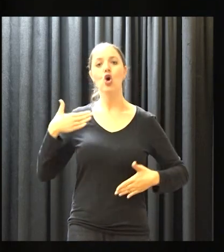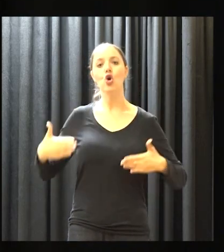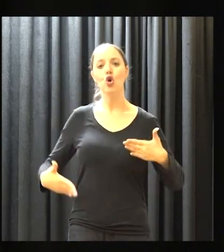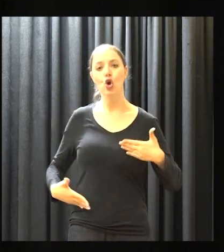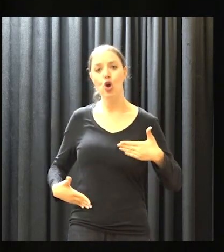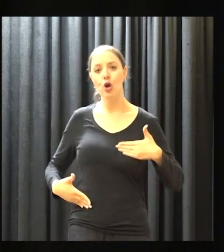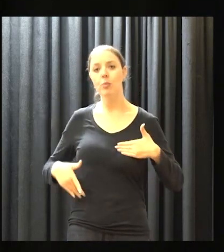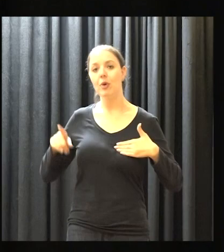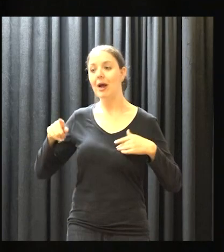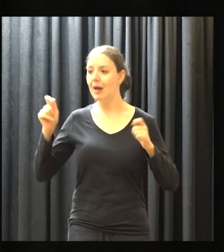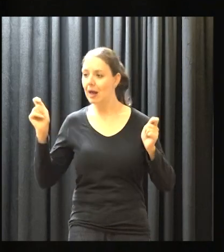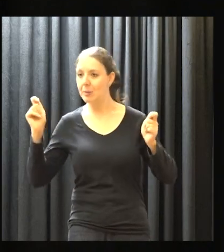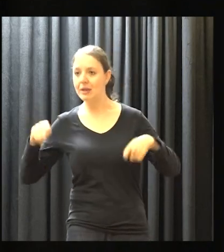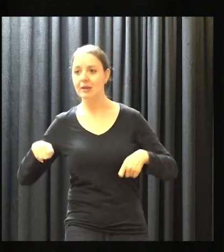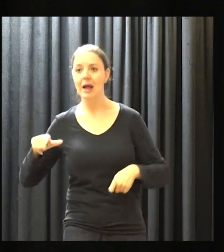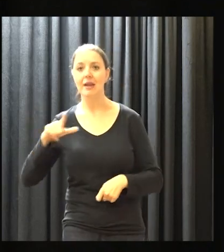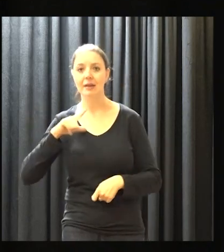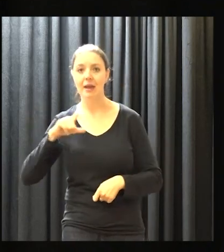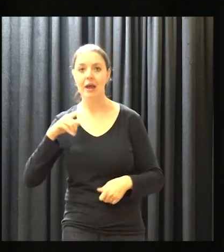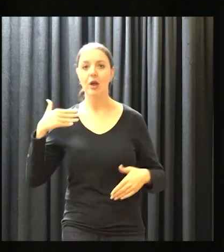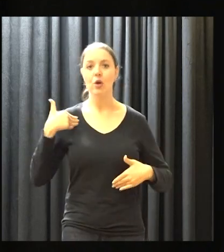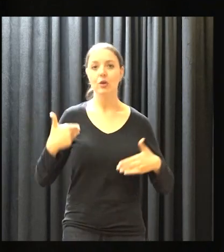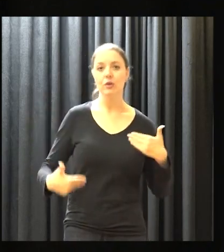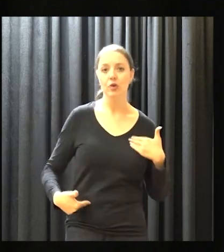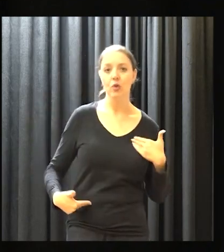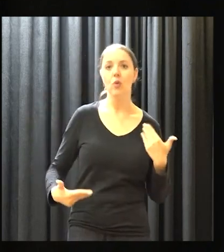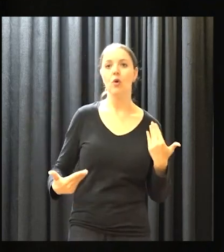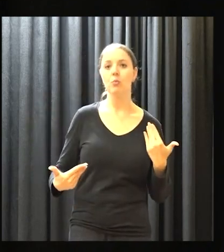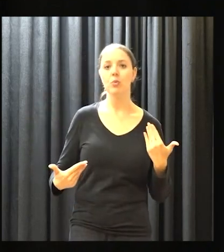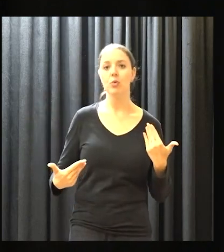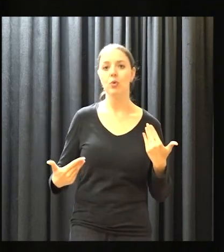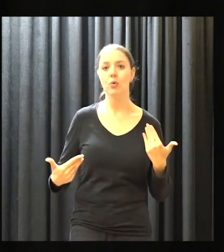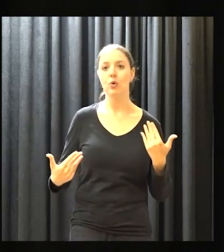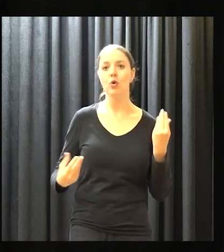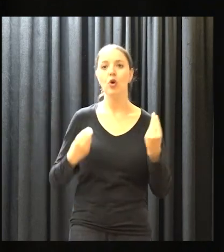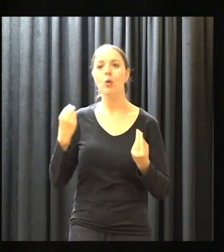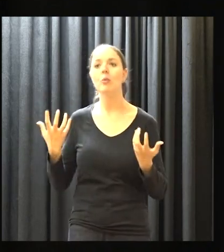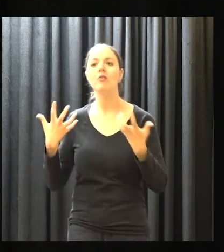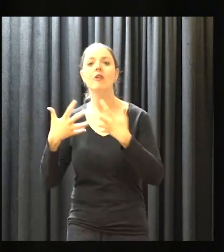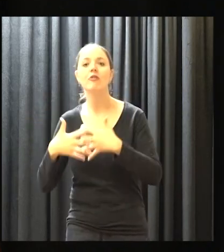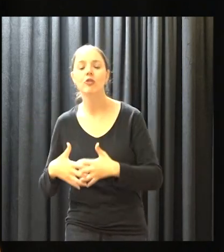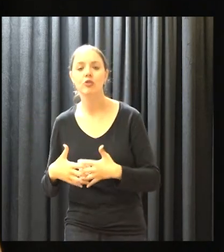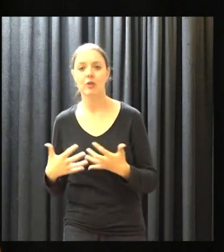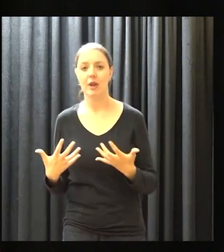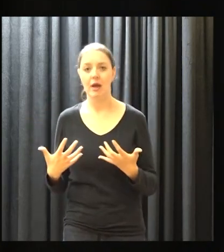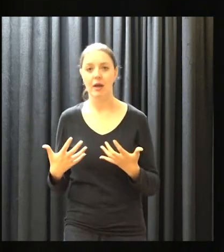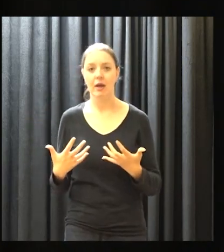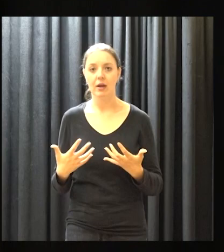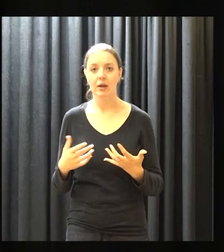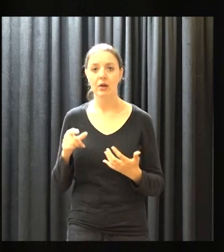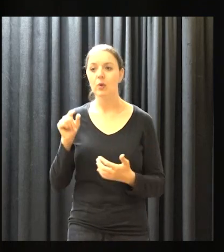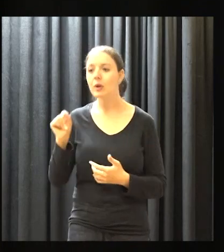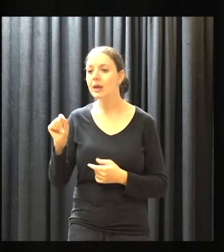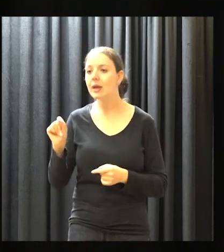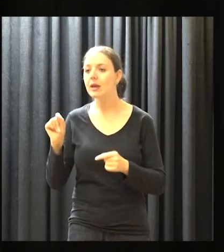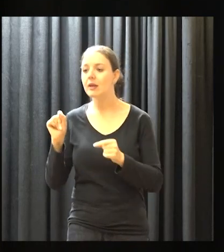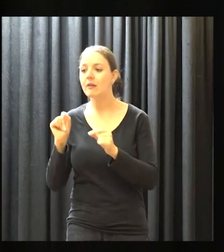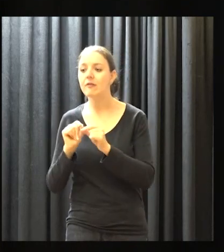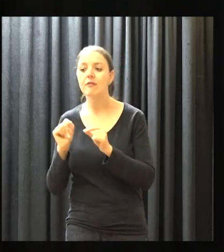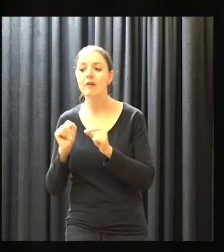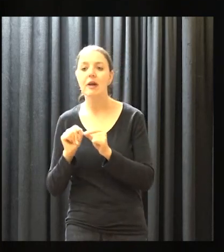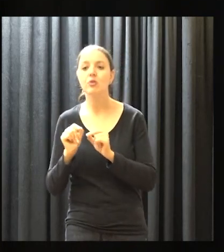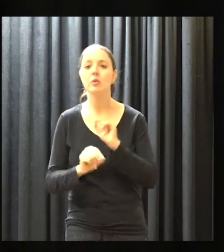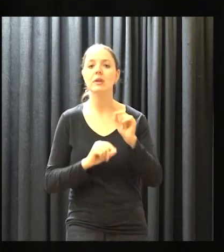capacidade corporal, compulsória e existência e deficiência. Então, o que ele está fazendo? Ele está,